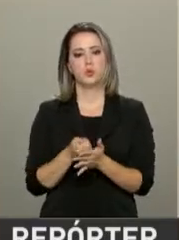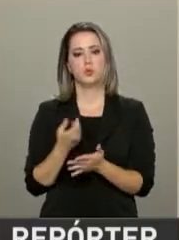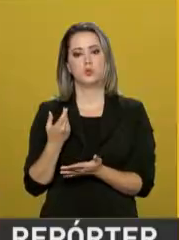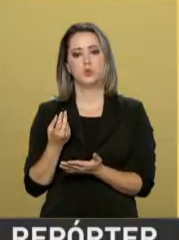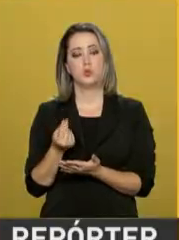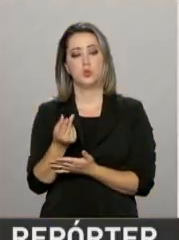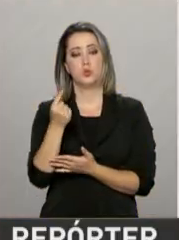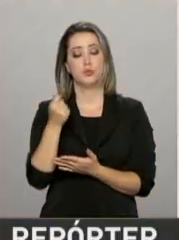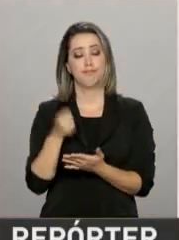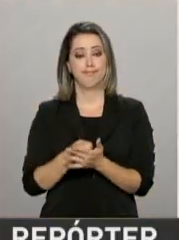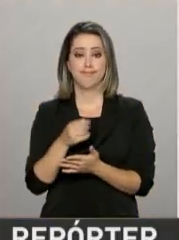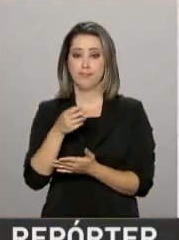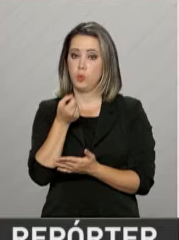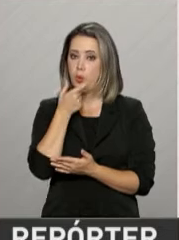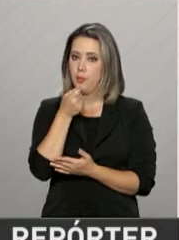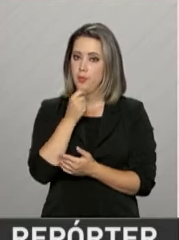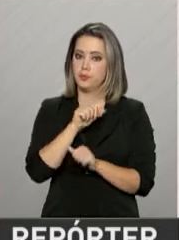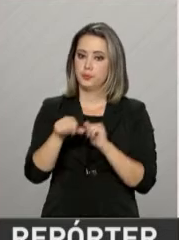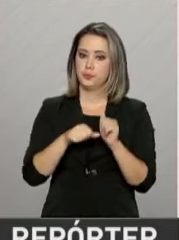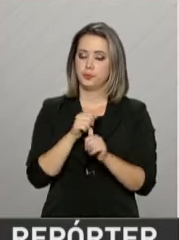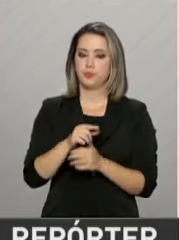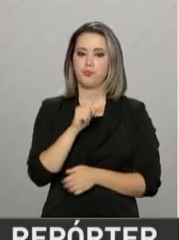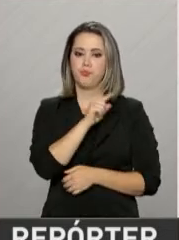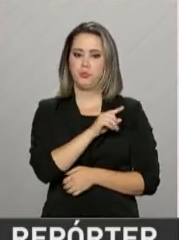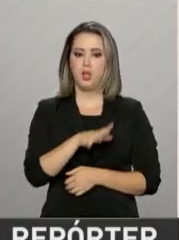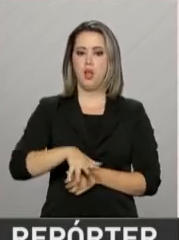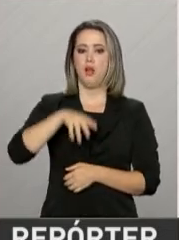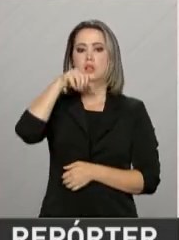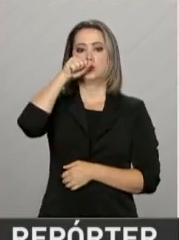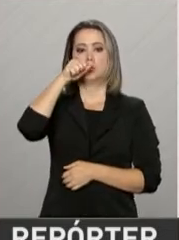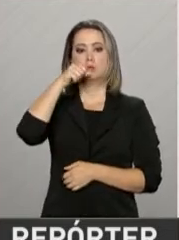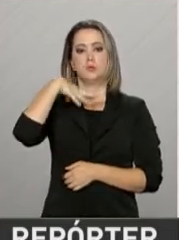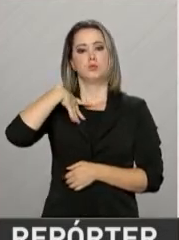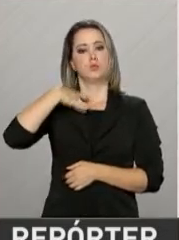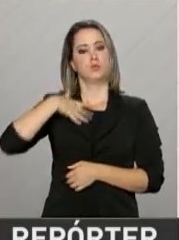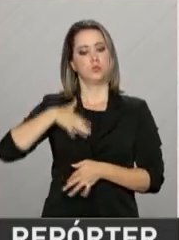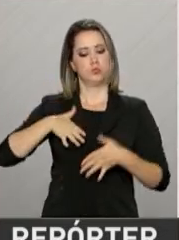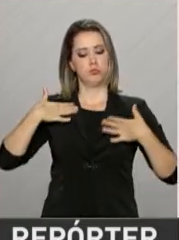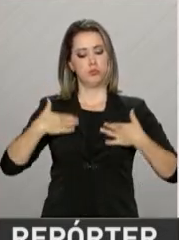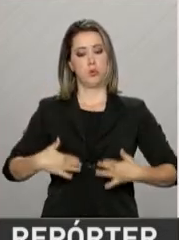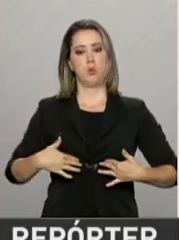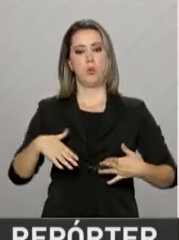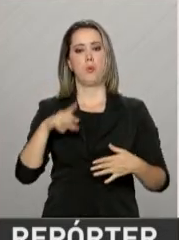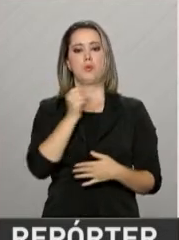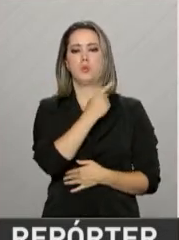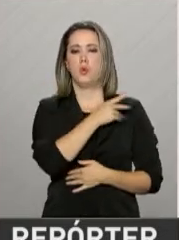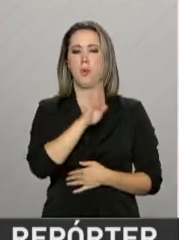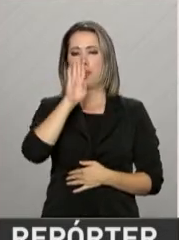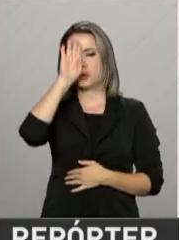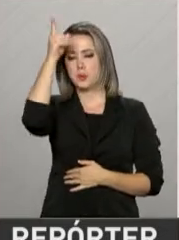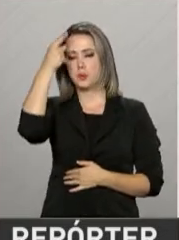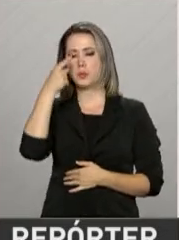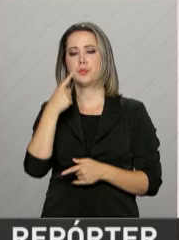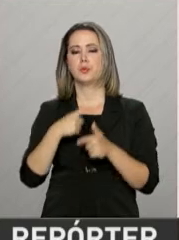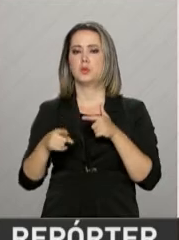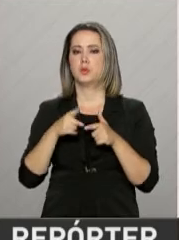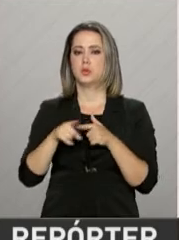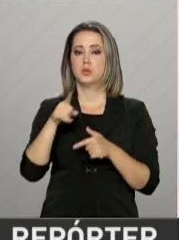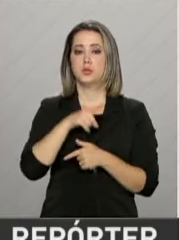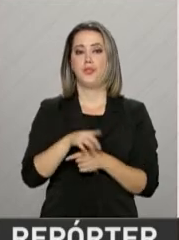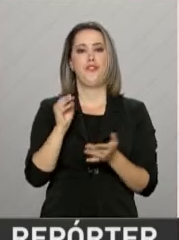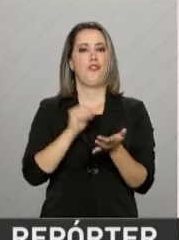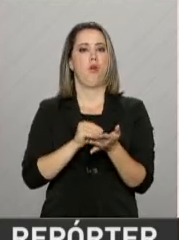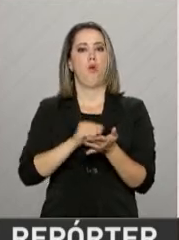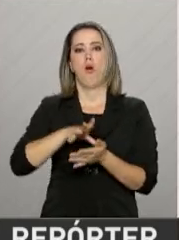remédio a asma atinge os broncos tubos que levam o ar para dentro dos pulmões entre os principais sintomas da doença estão a